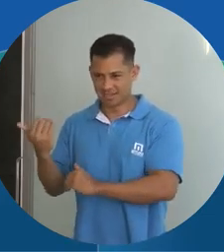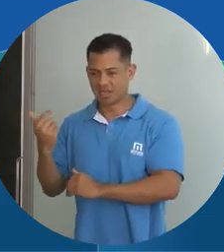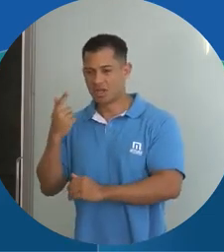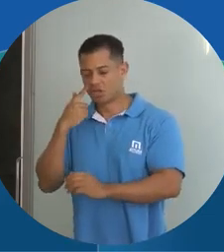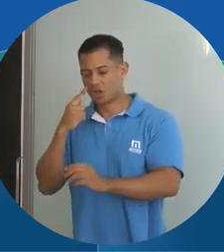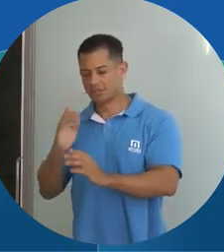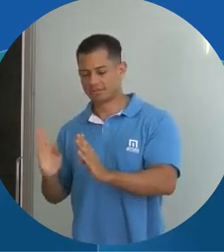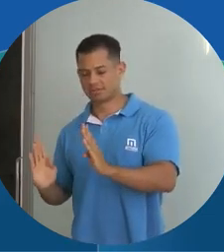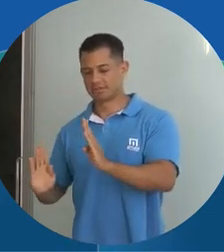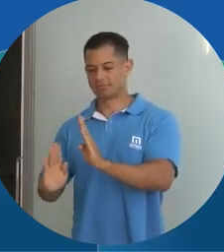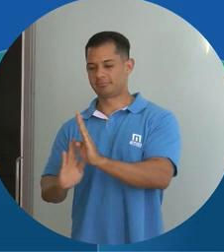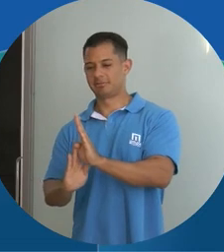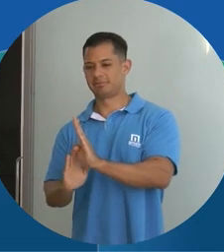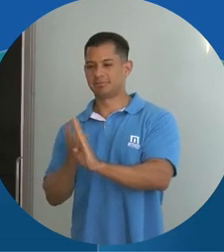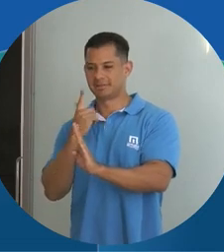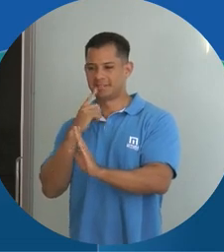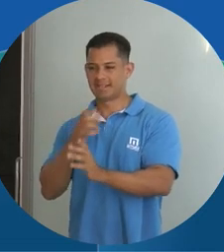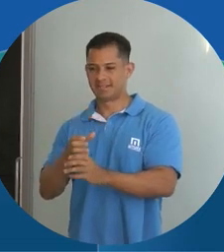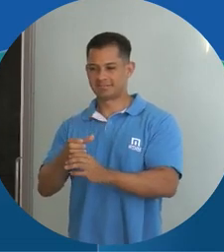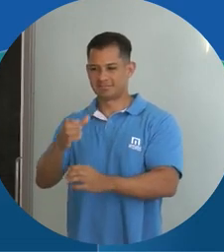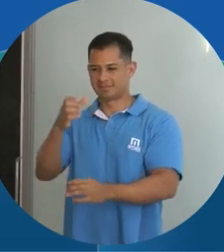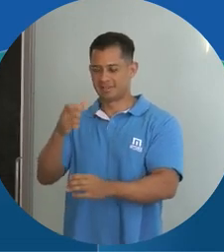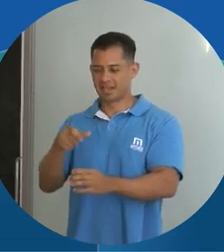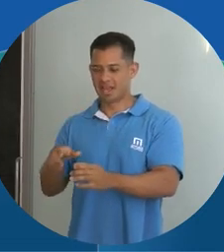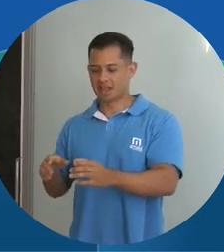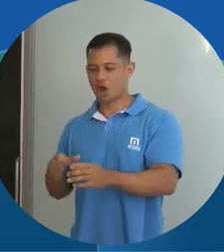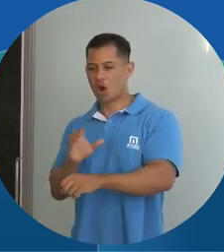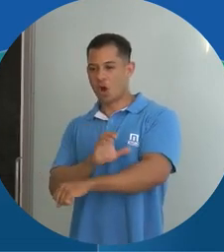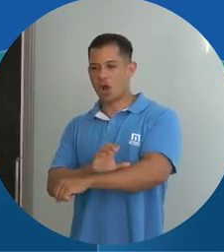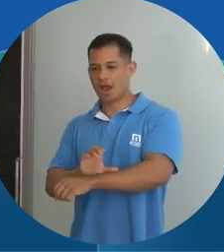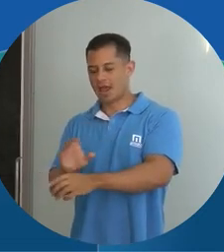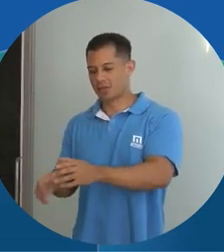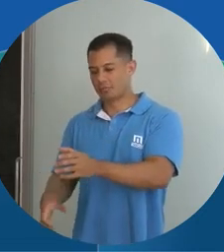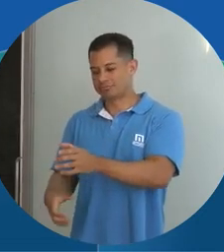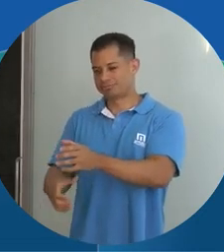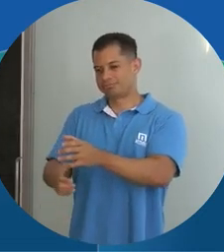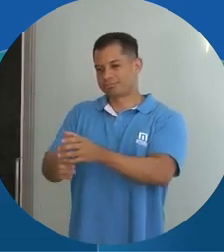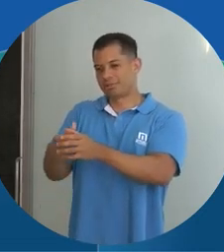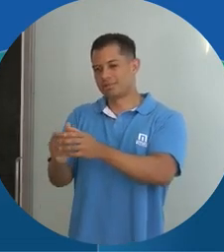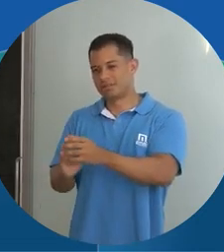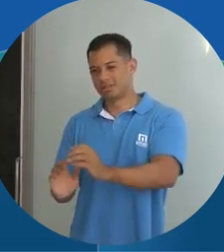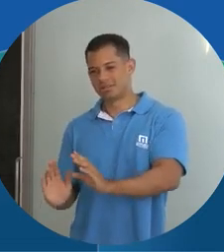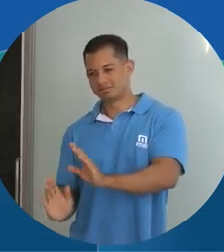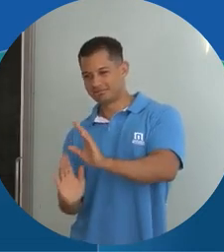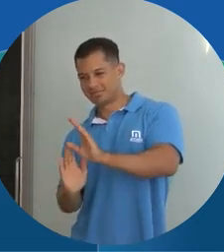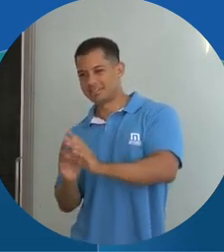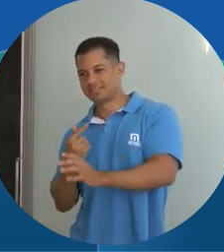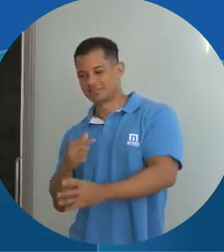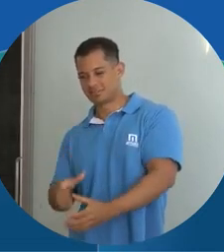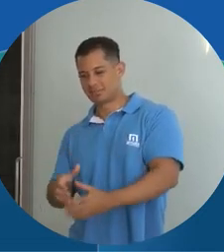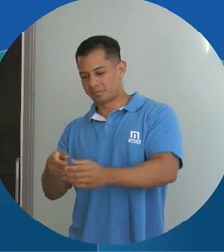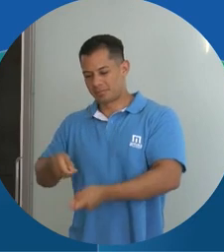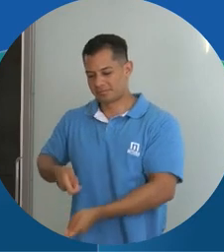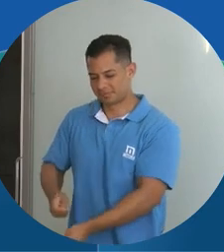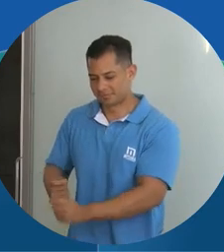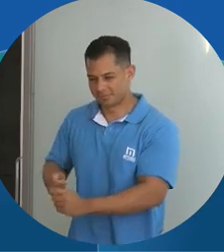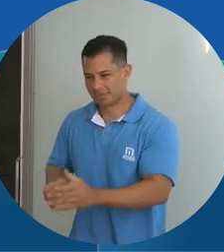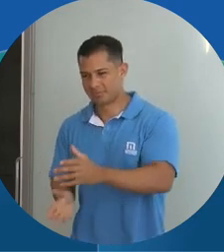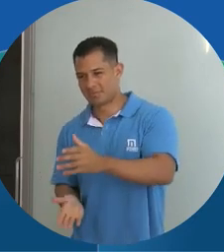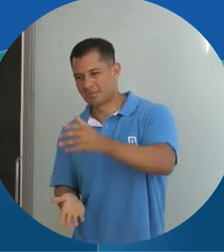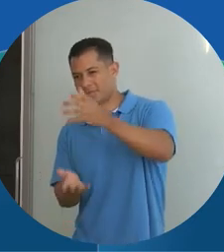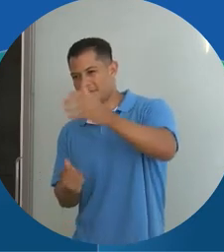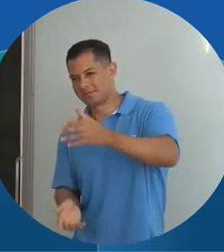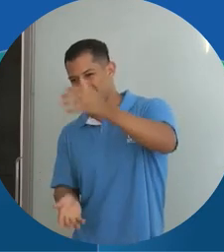de armação, as estacas continuando e iam se concretando, né, estruturando o pilar